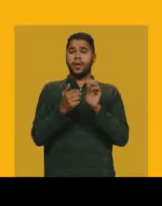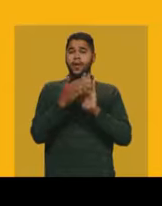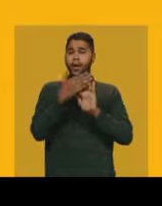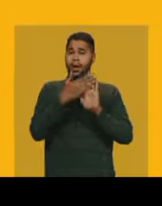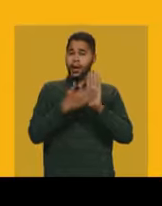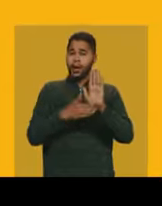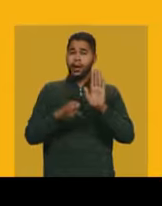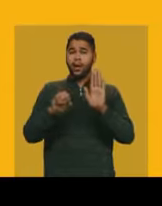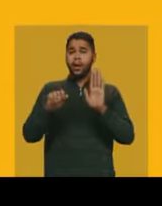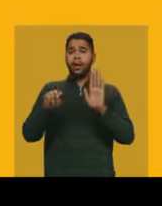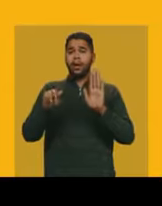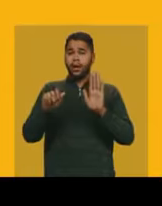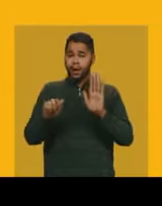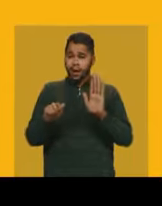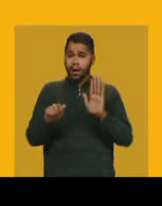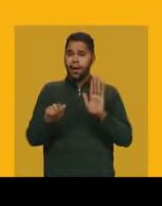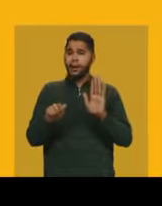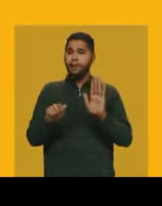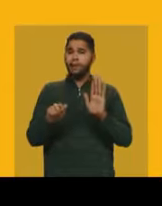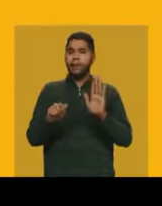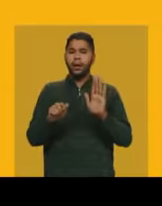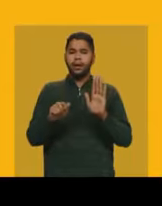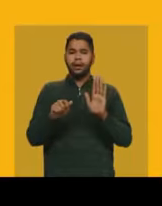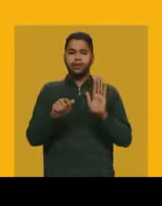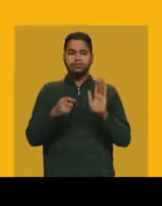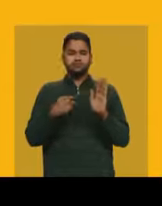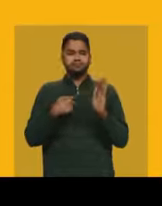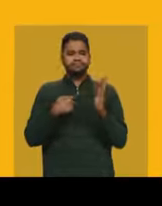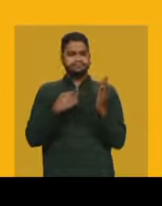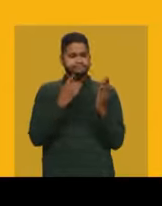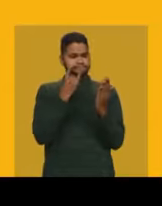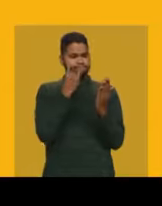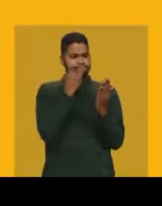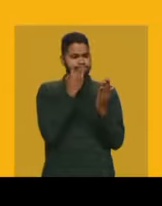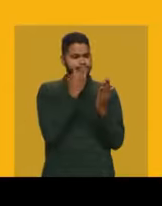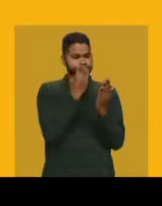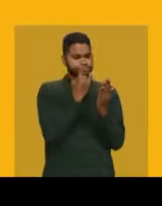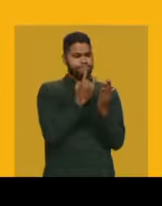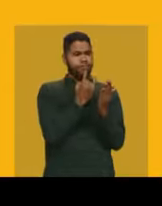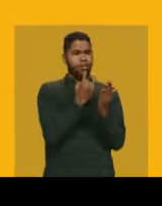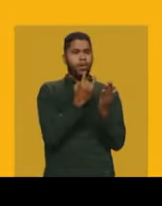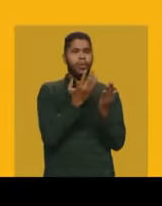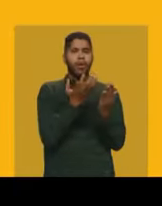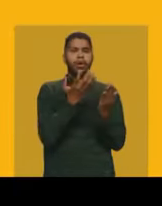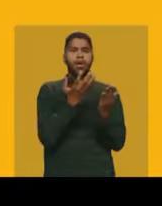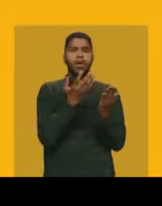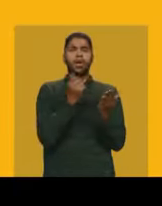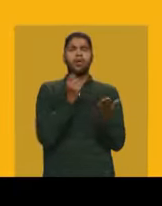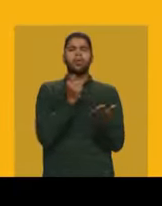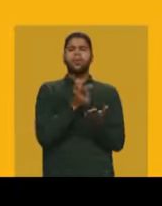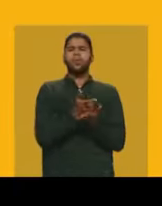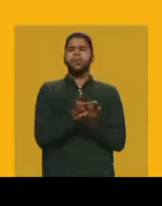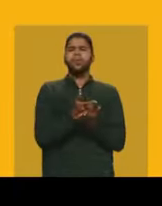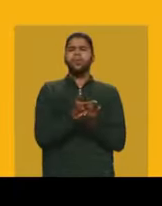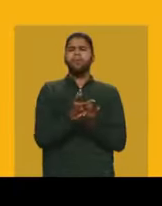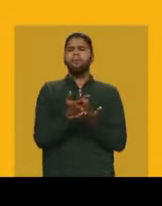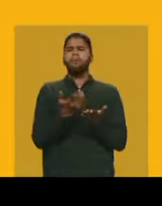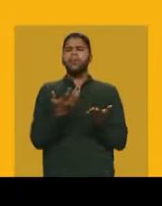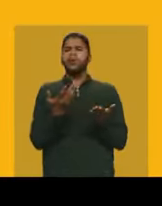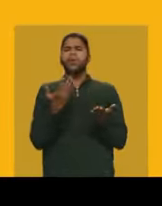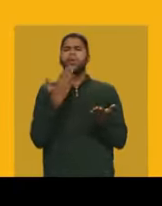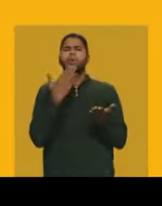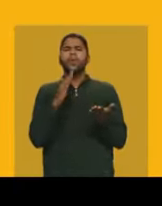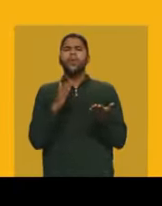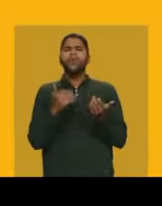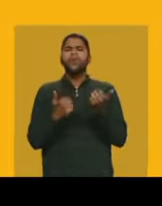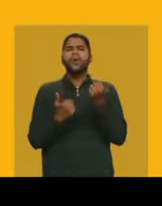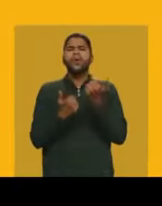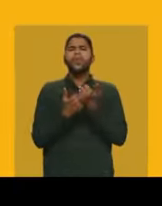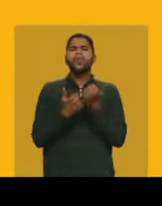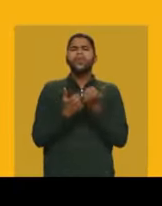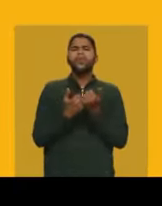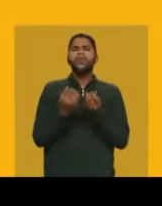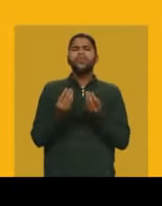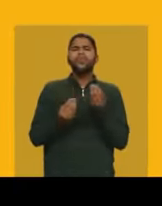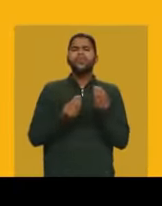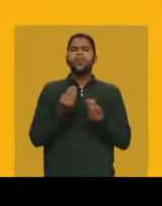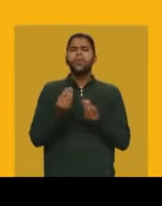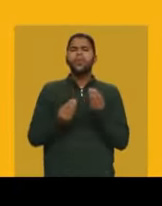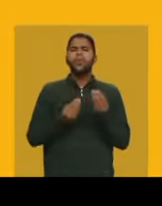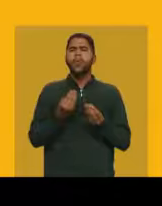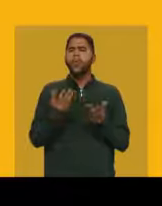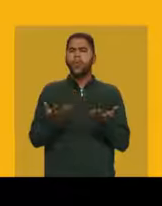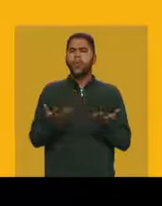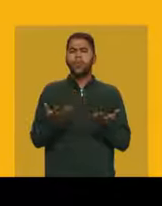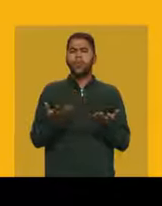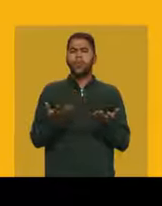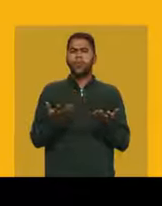é despertar o interesse pela publicação. E que recursos podem ser usados para isso? O que ele